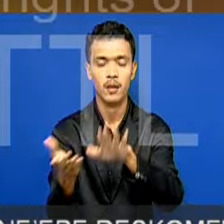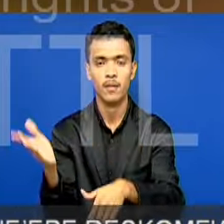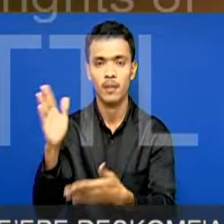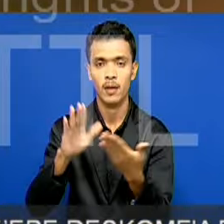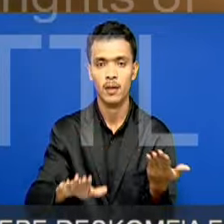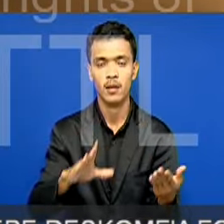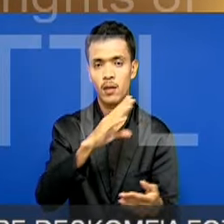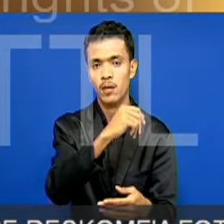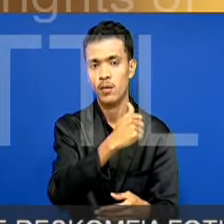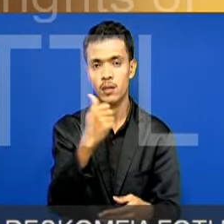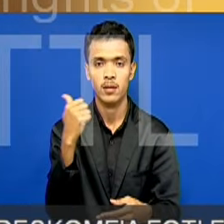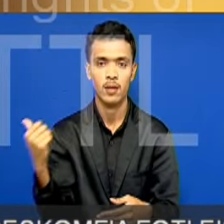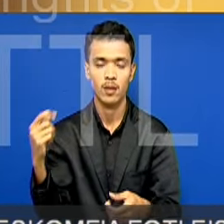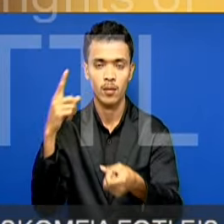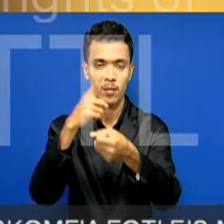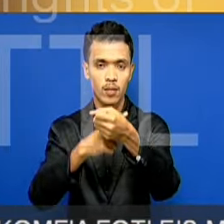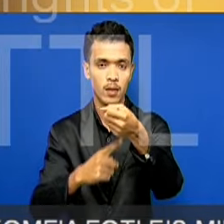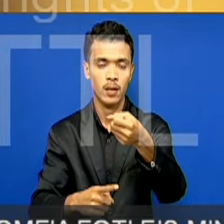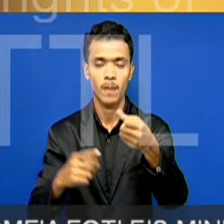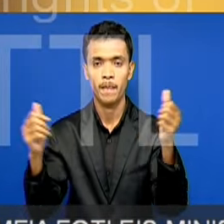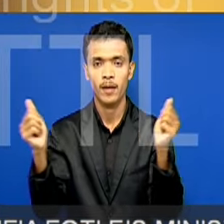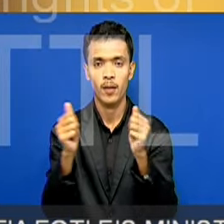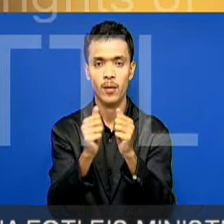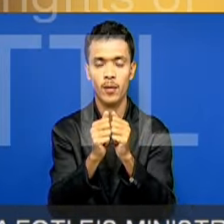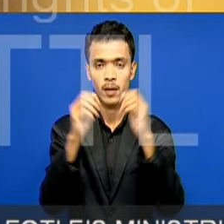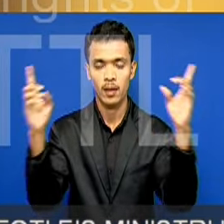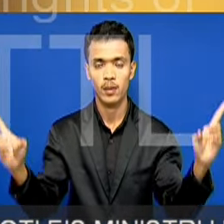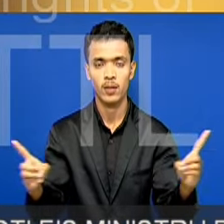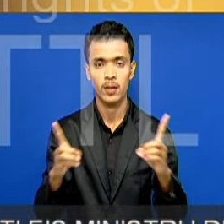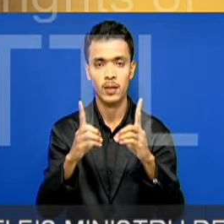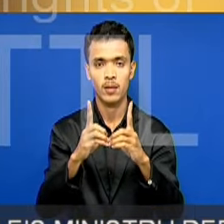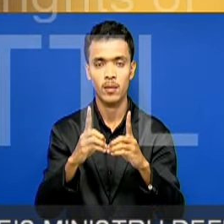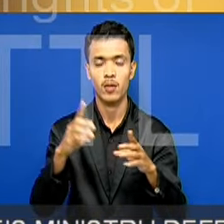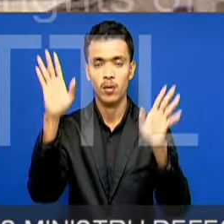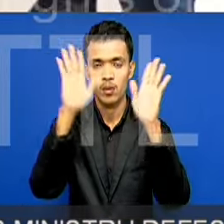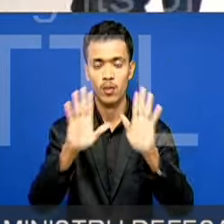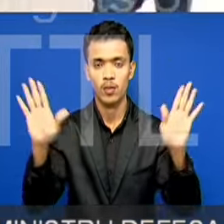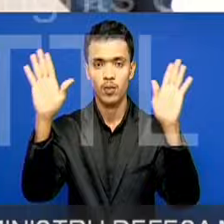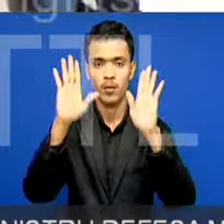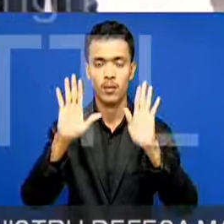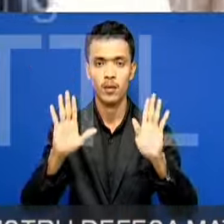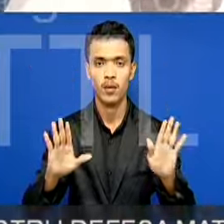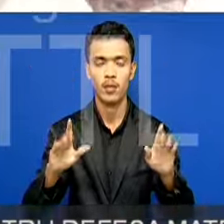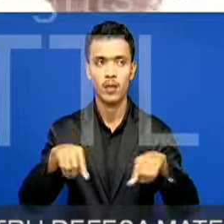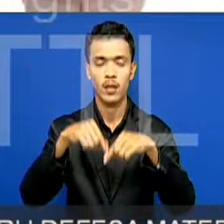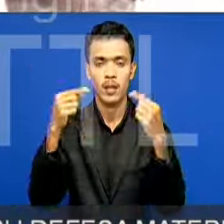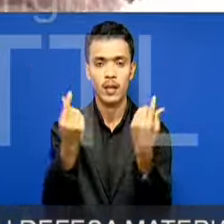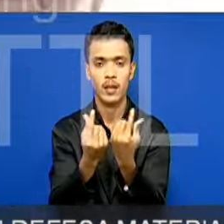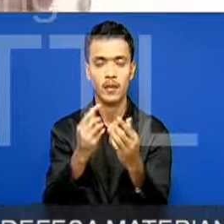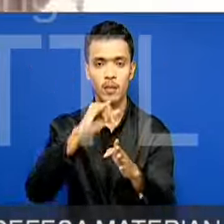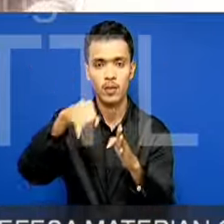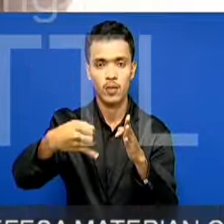balon canec. Relaciona o acontecimento ne é, domingo foi na leis ne é, equipa